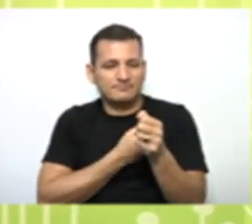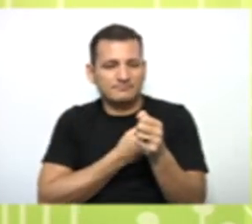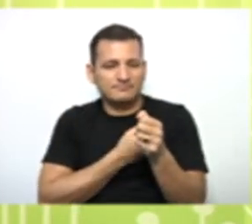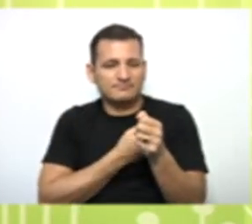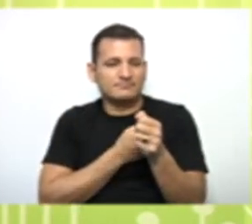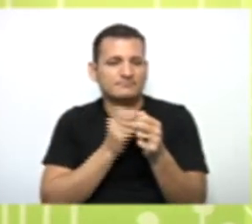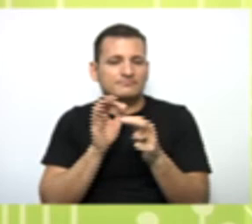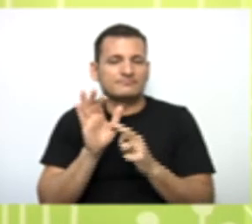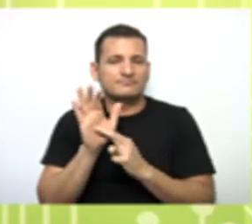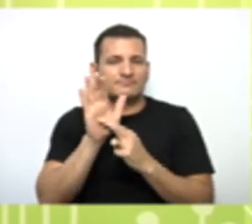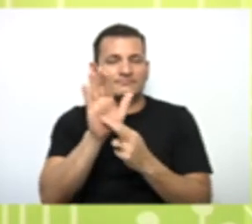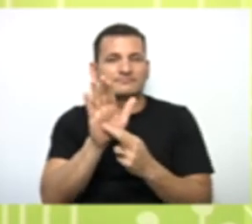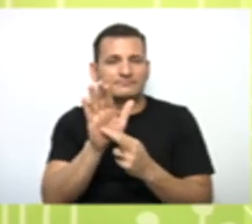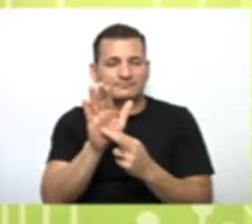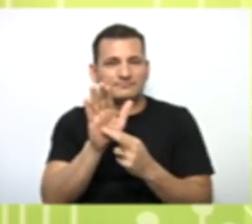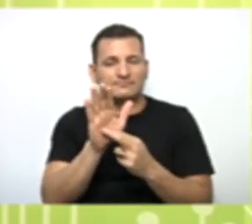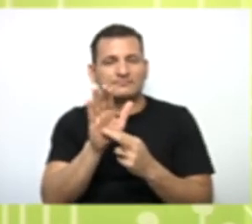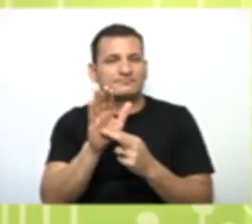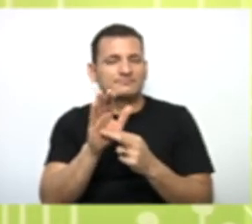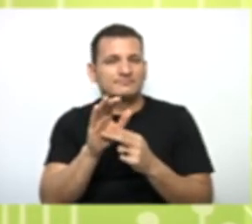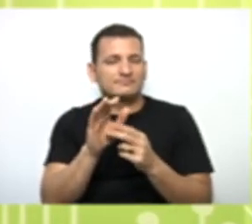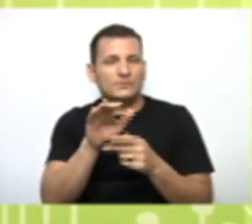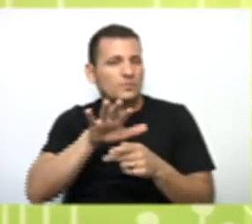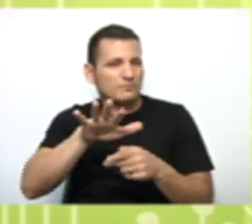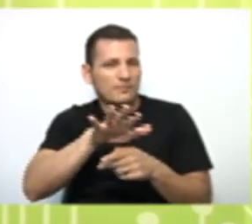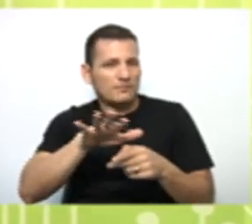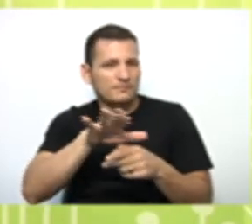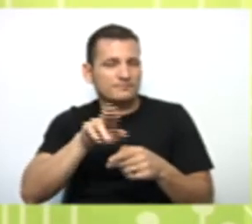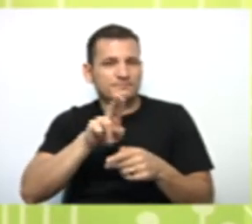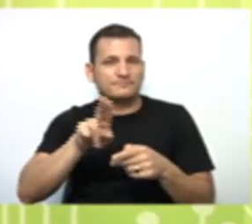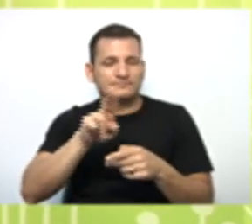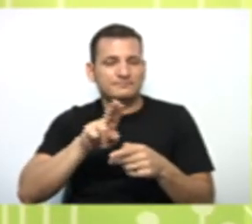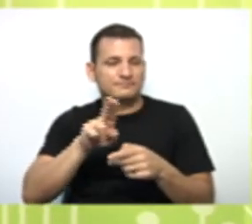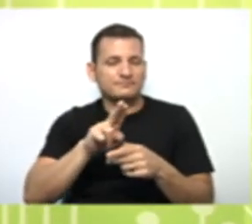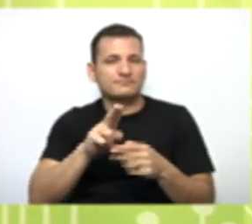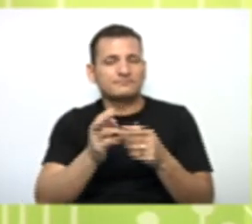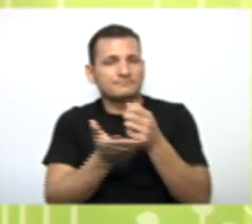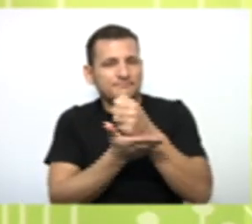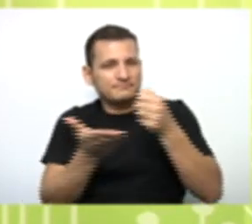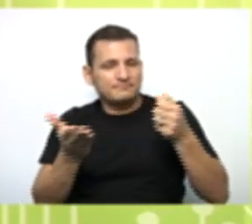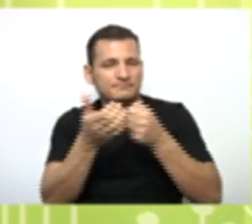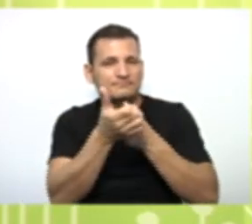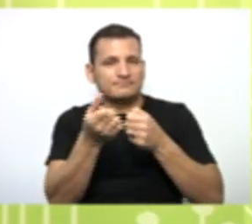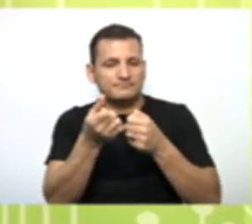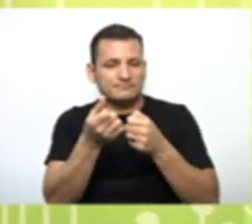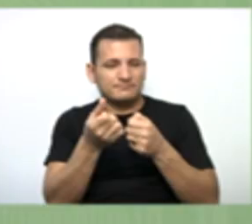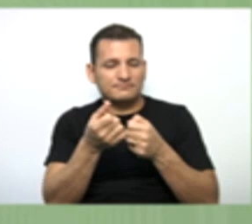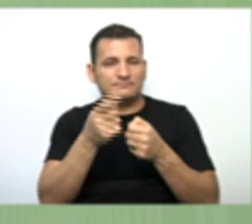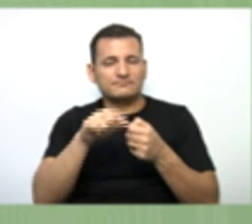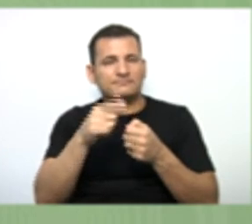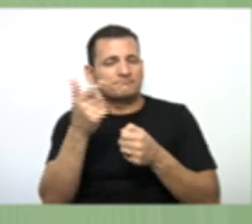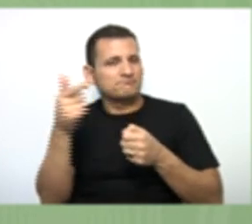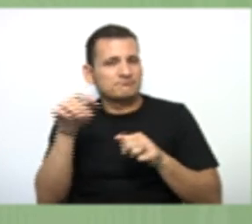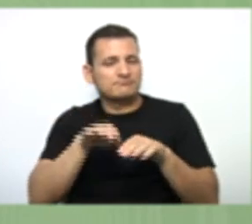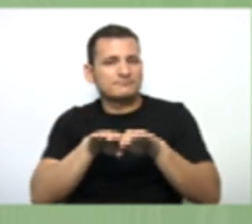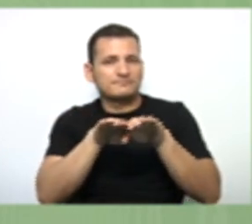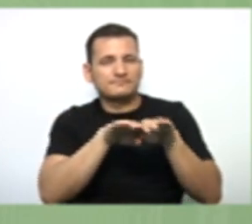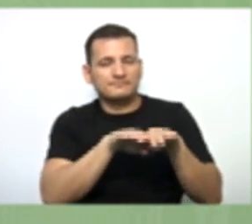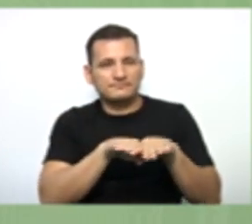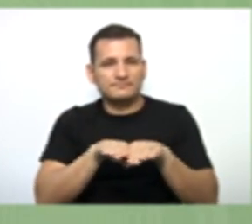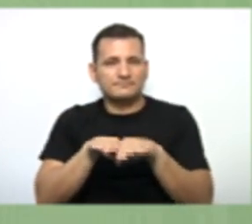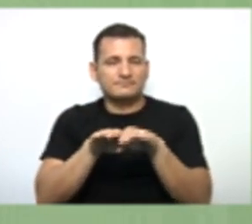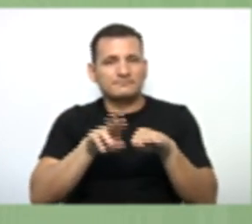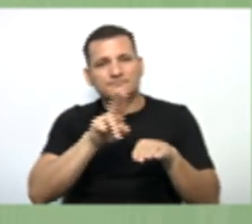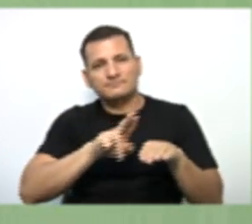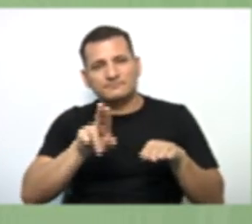para representar em menos espaço, e em base 16. É um outro padrão, né, que é